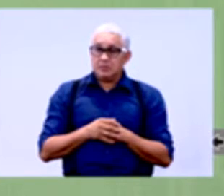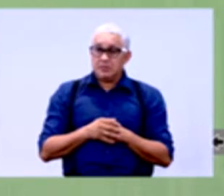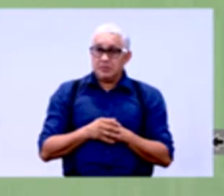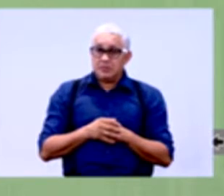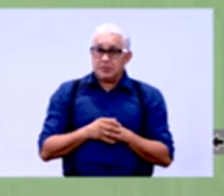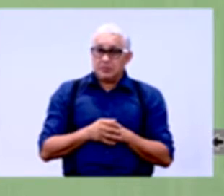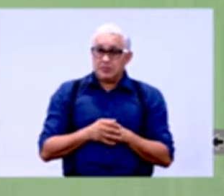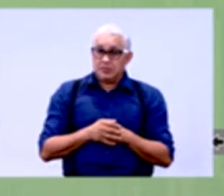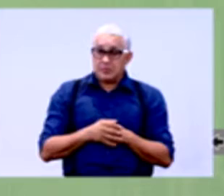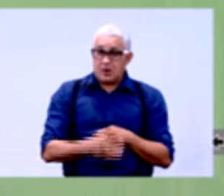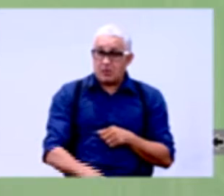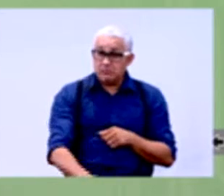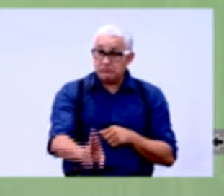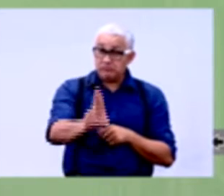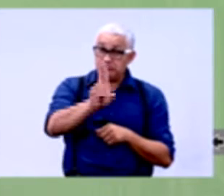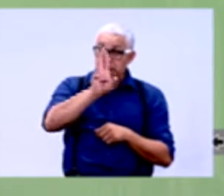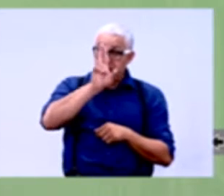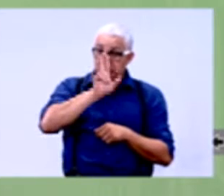retorno